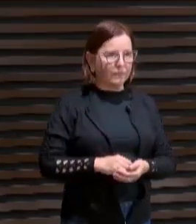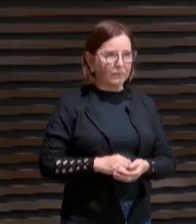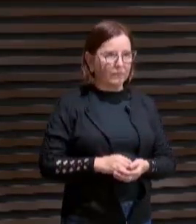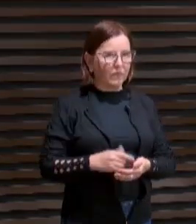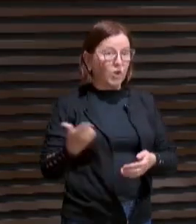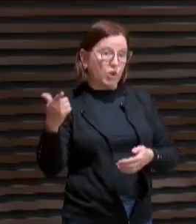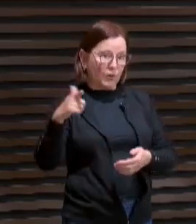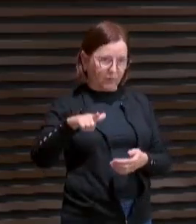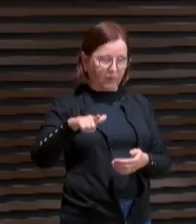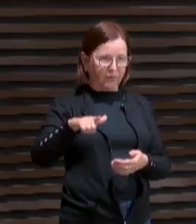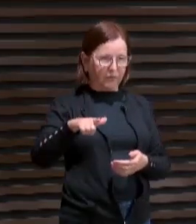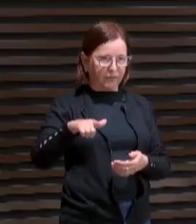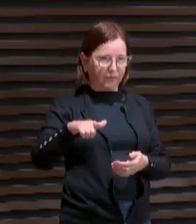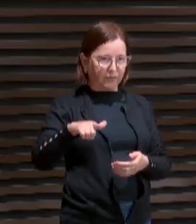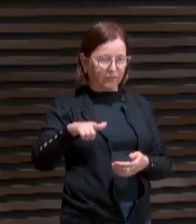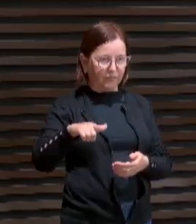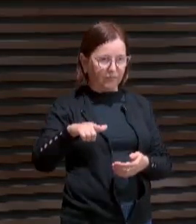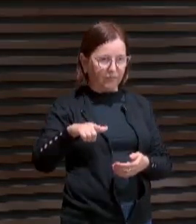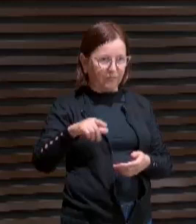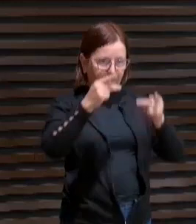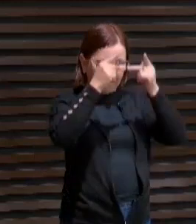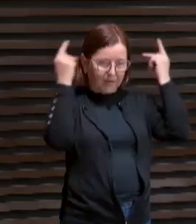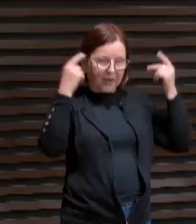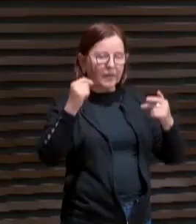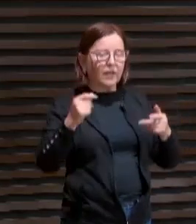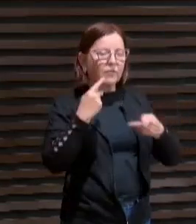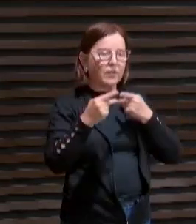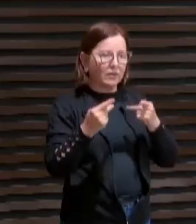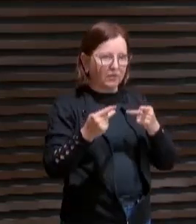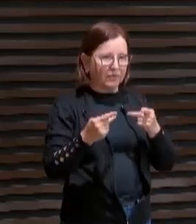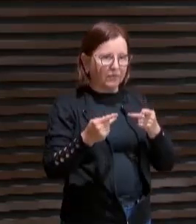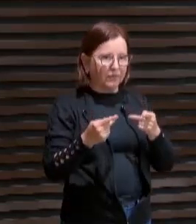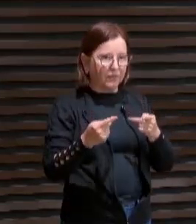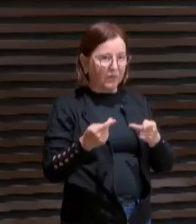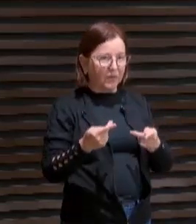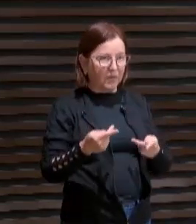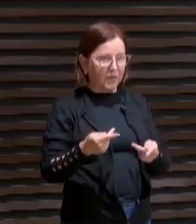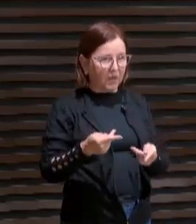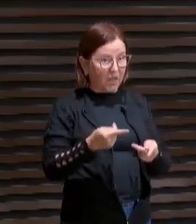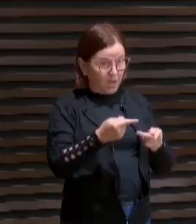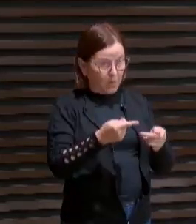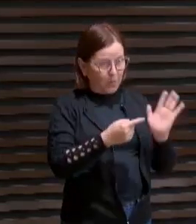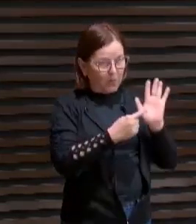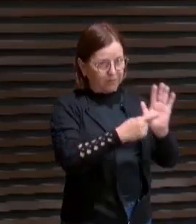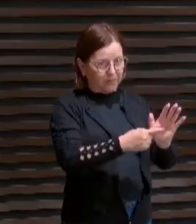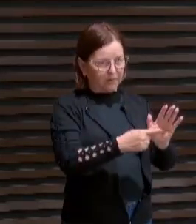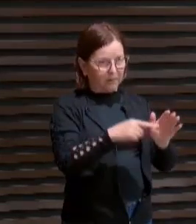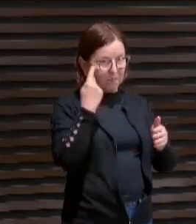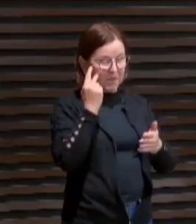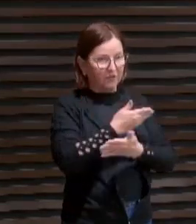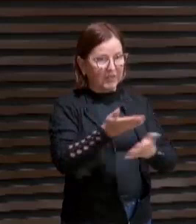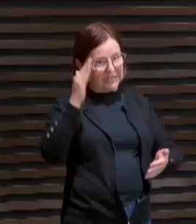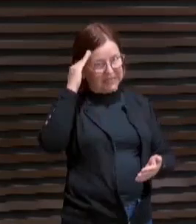Outra vez saiu Pilatos e lhes disse, eis que eu vou-lo apresento, para que